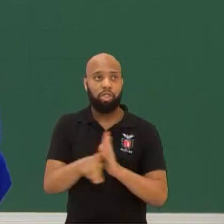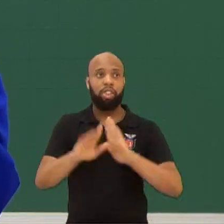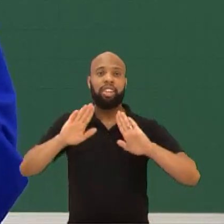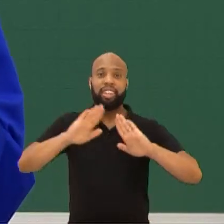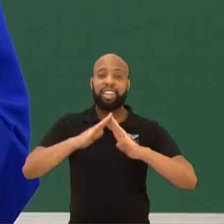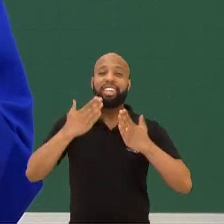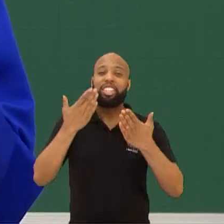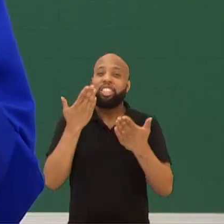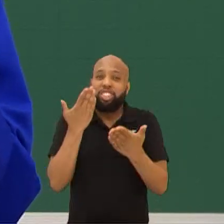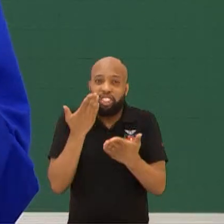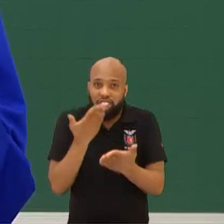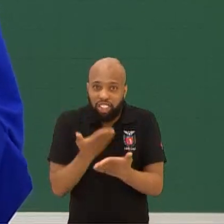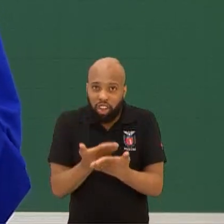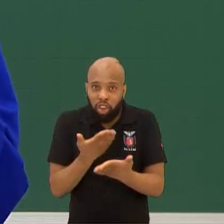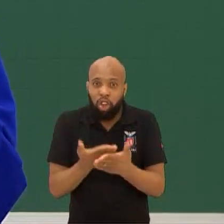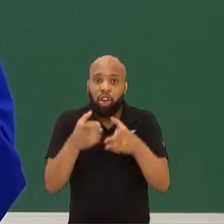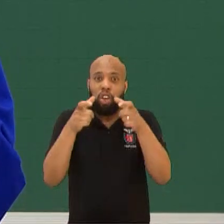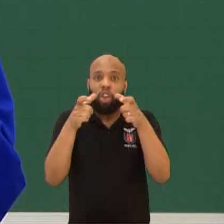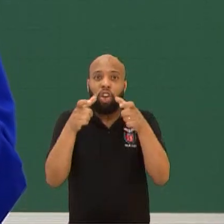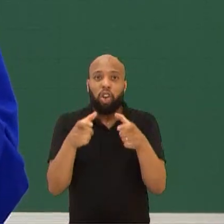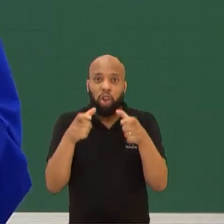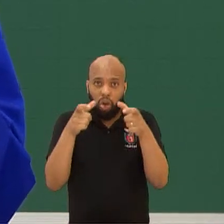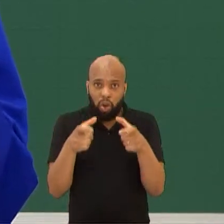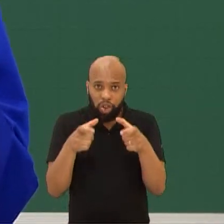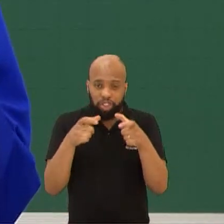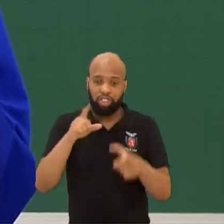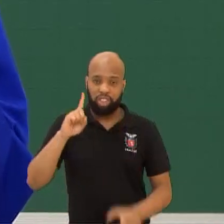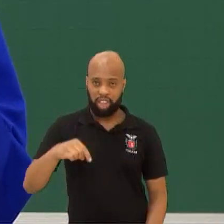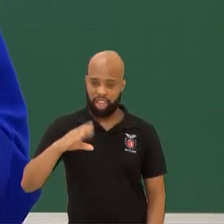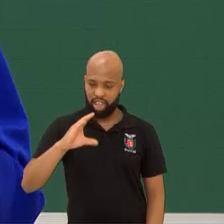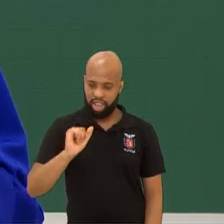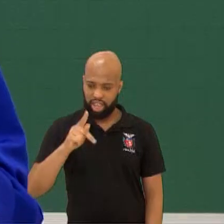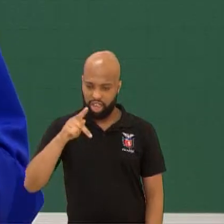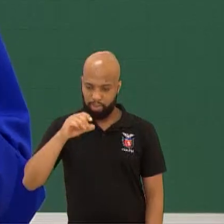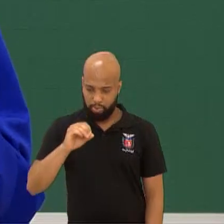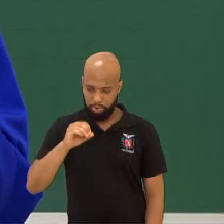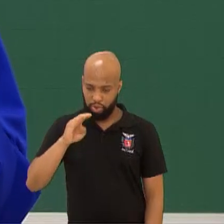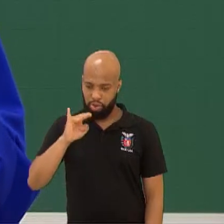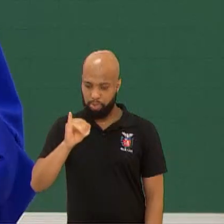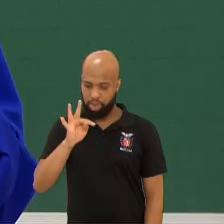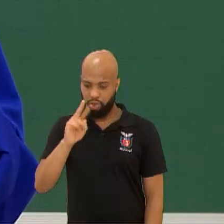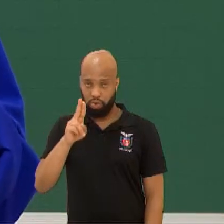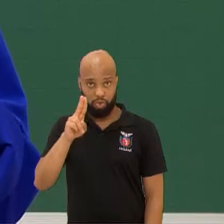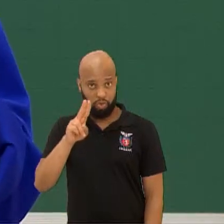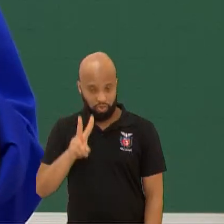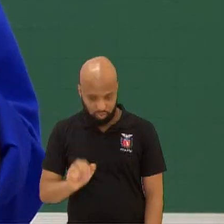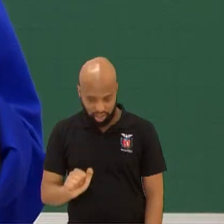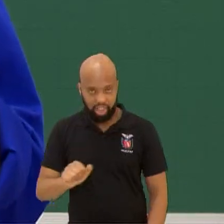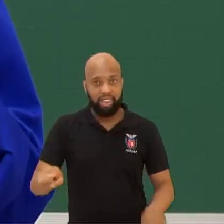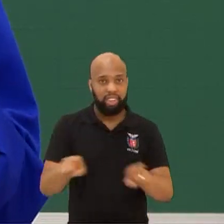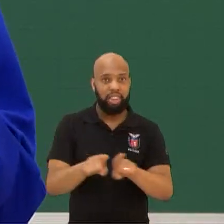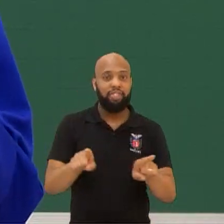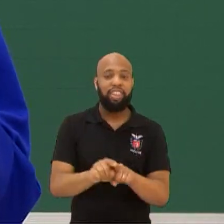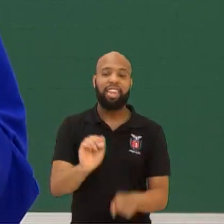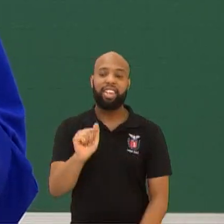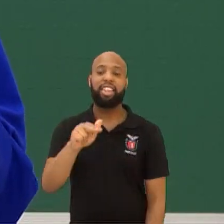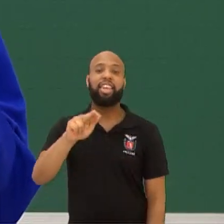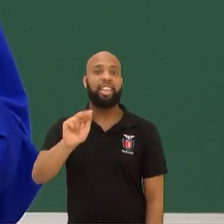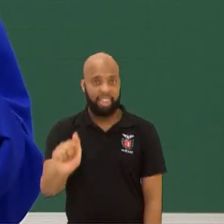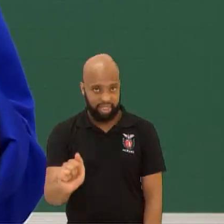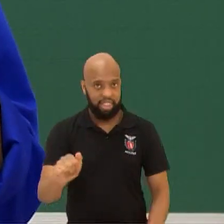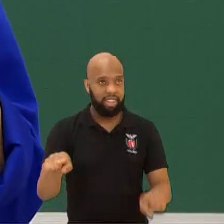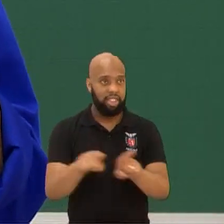Colégio Estadual Campo Bituva das Campinas. Fernandes Pinheiro, um abraço para você. A Ana Cristina